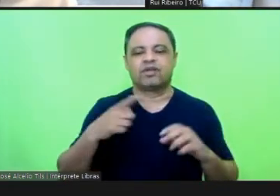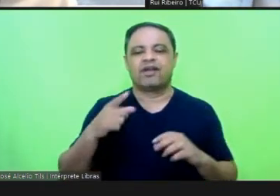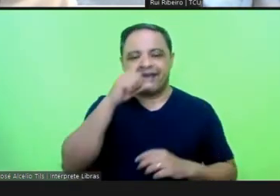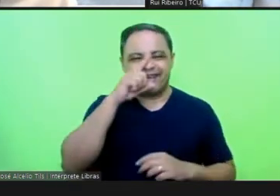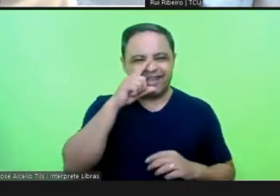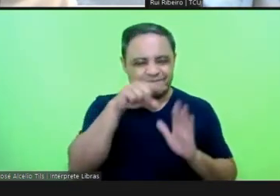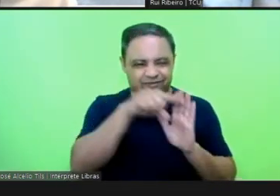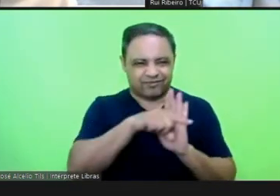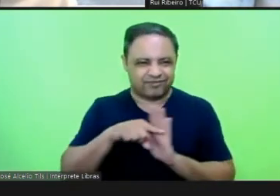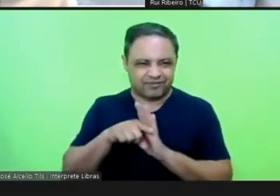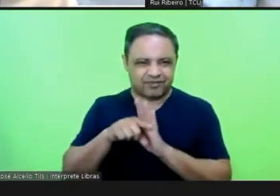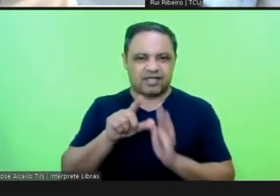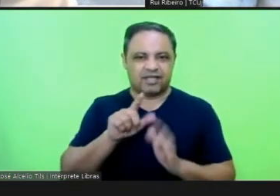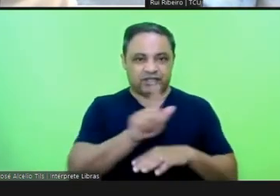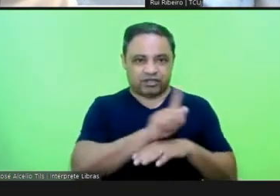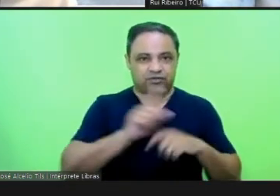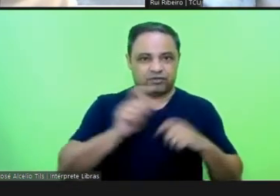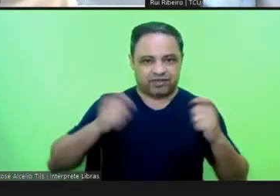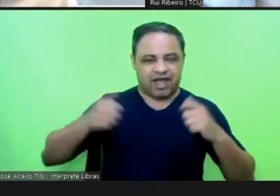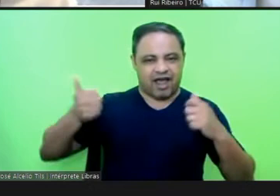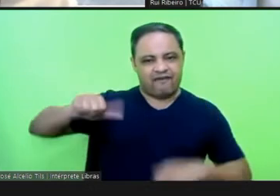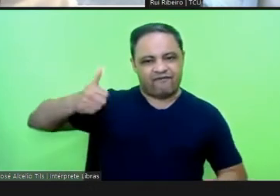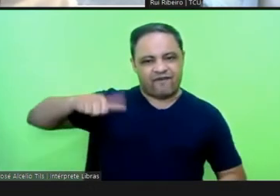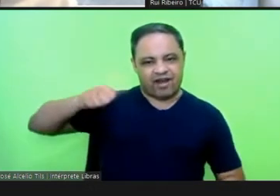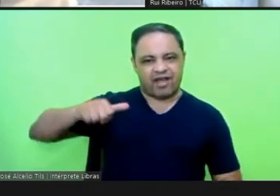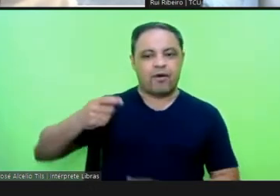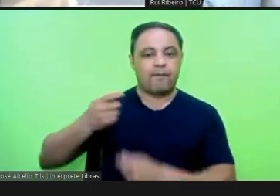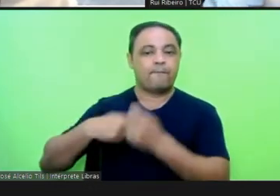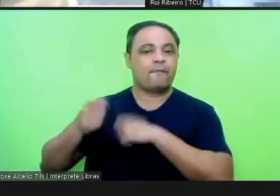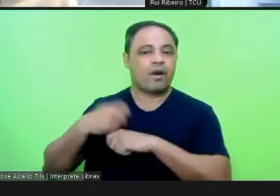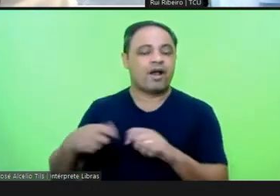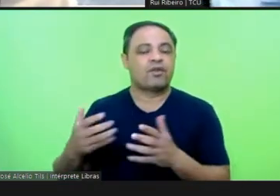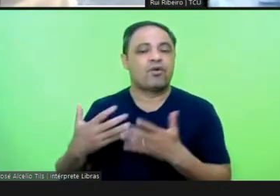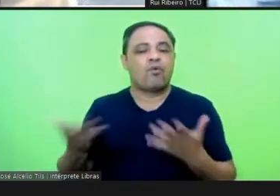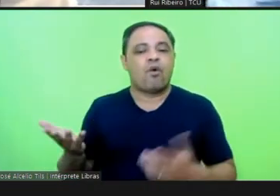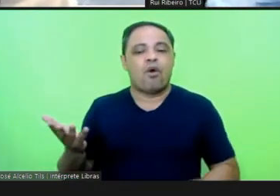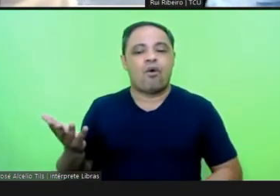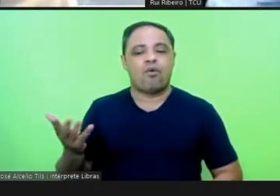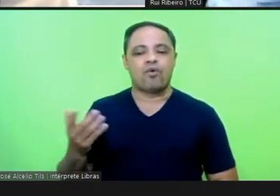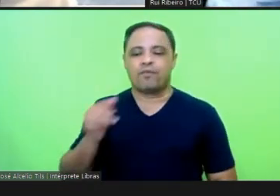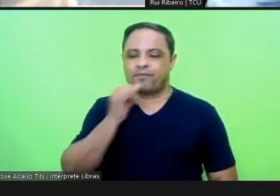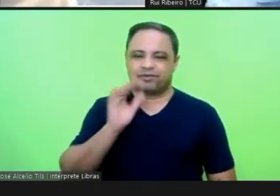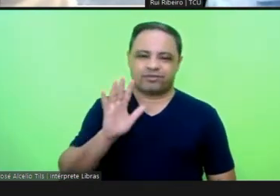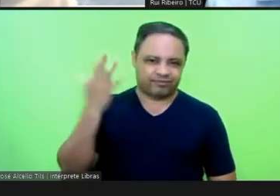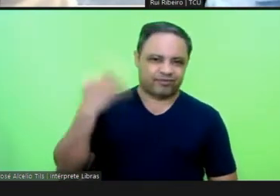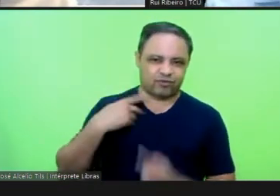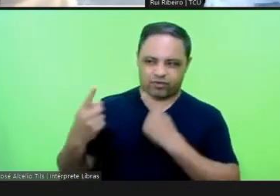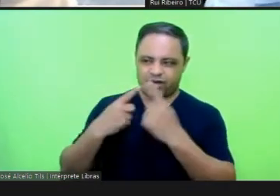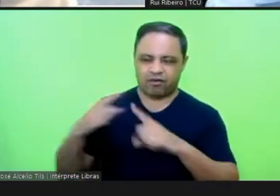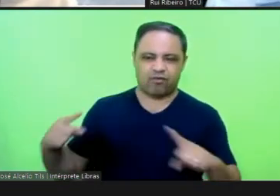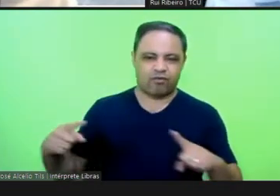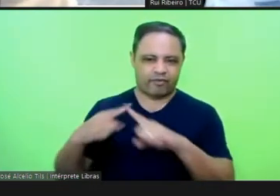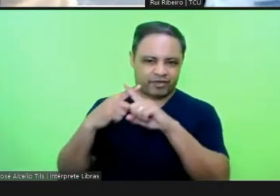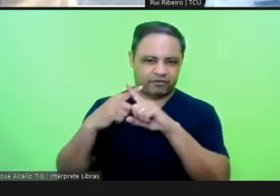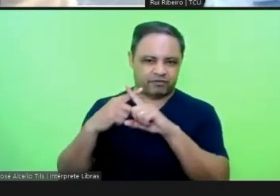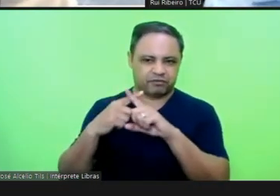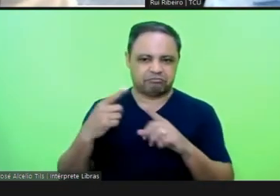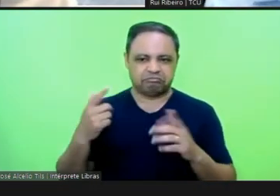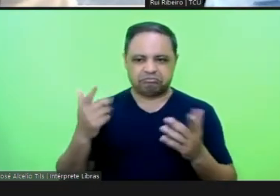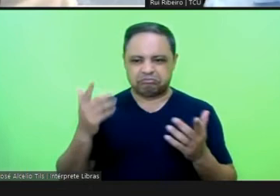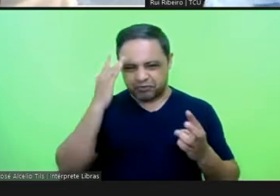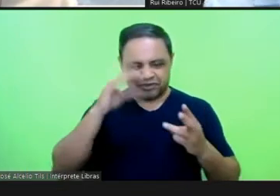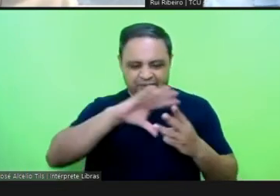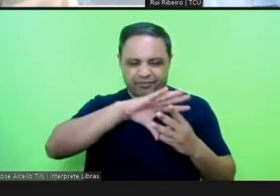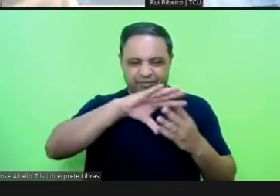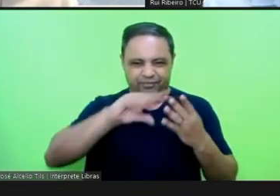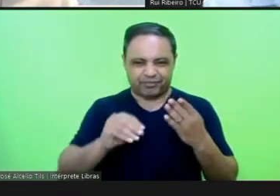gestor público deve avaliar o mercado num eventual diálogo competitivo. Eu não sei se ficou muita coisa para